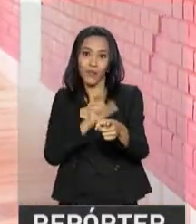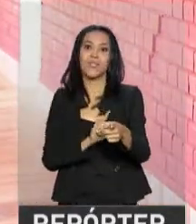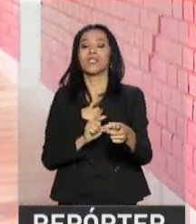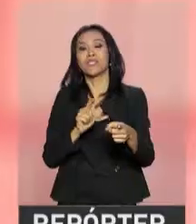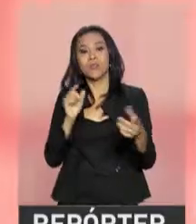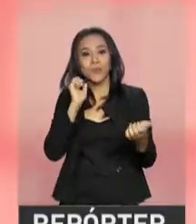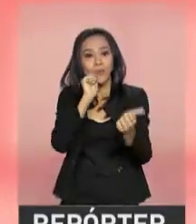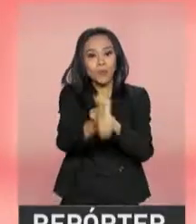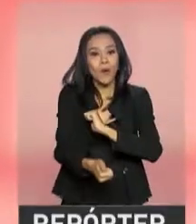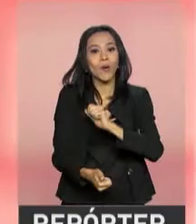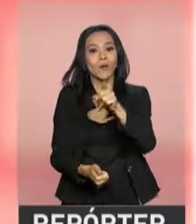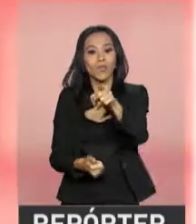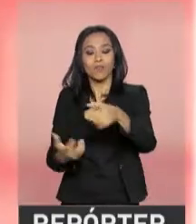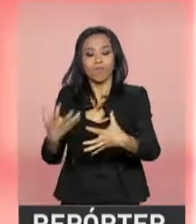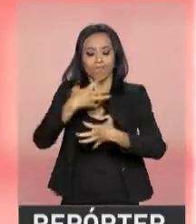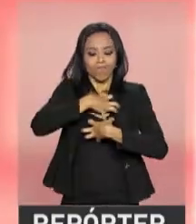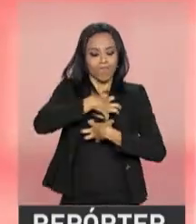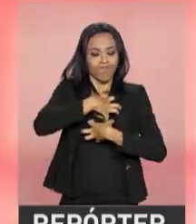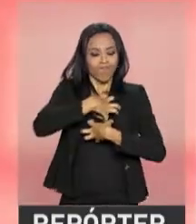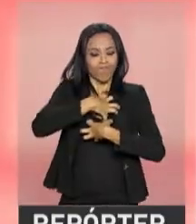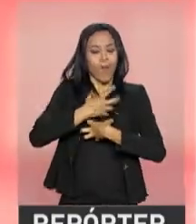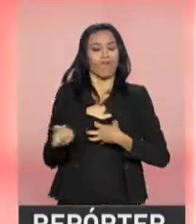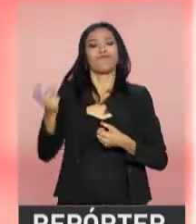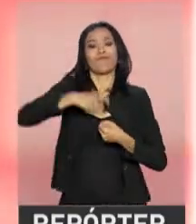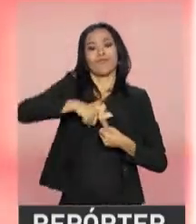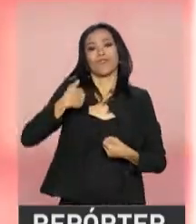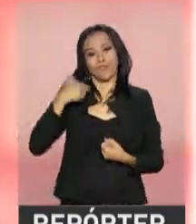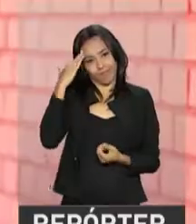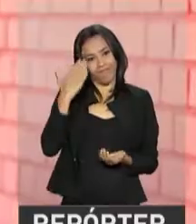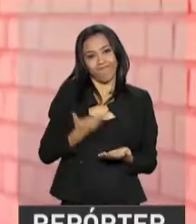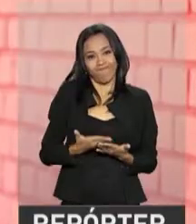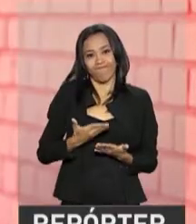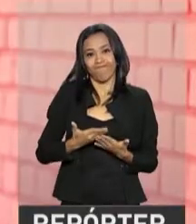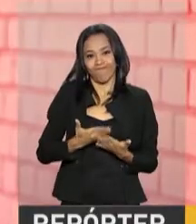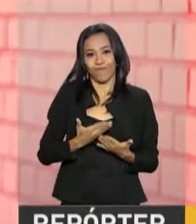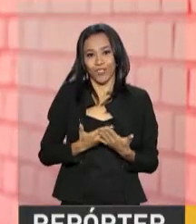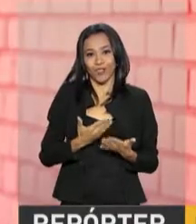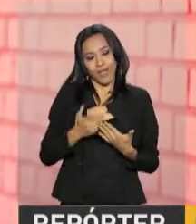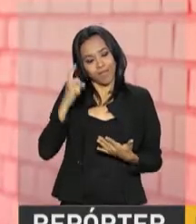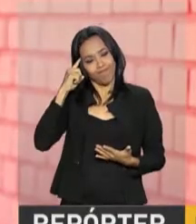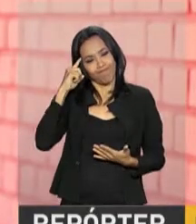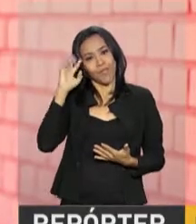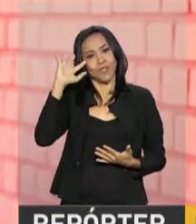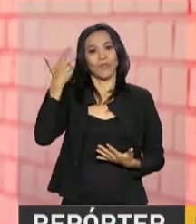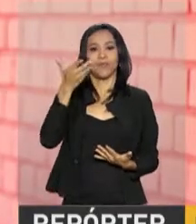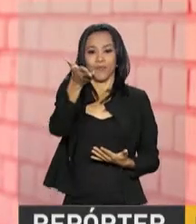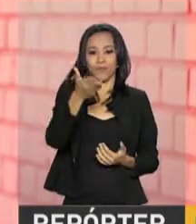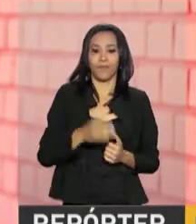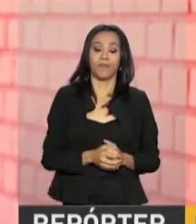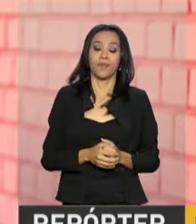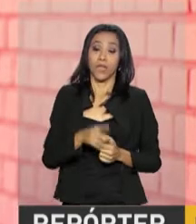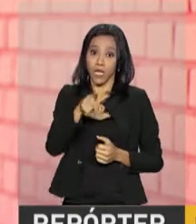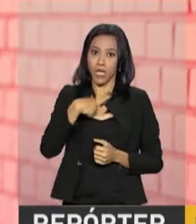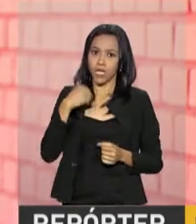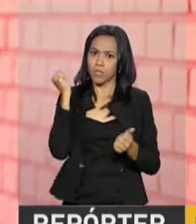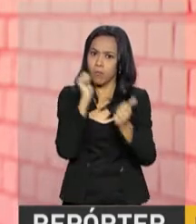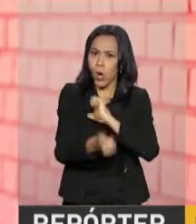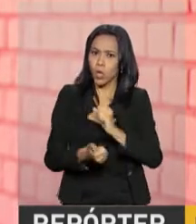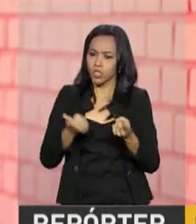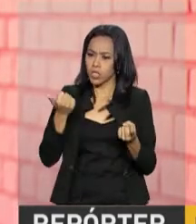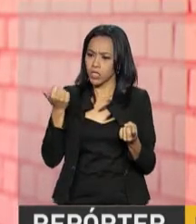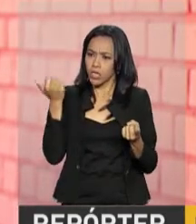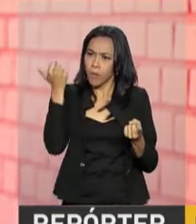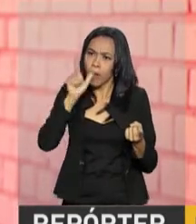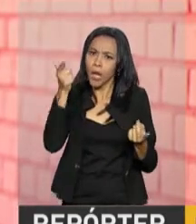no esporte a motivação para retomar os estudos sobre eu estar destacando no esporte é meu professor me